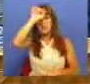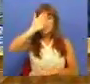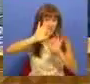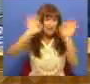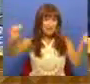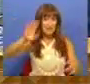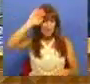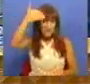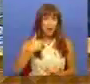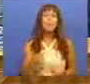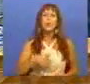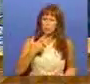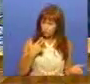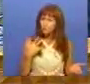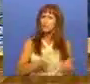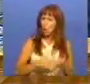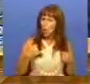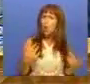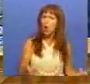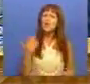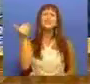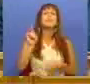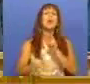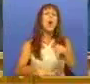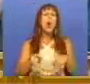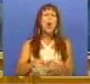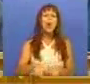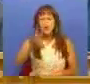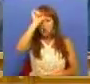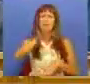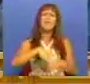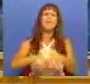bem como eu que eu tenho razão. De que é que espera o Governo para